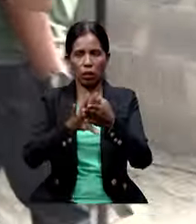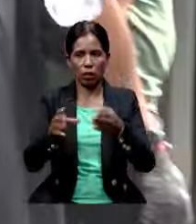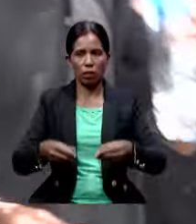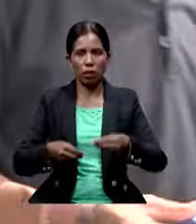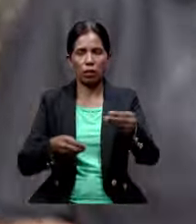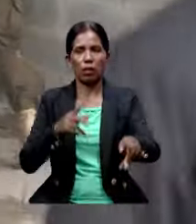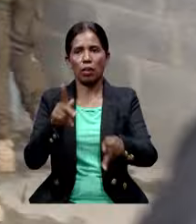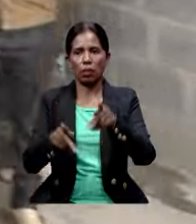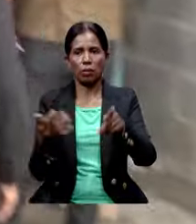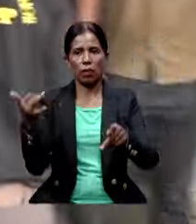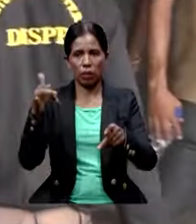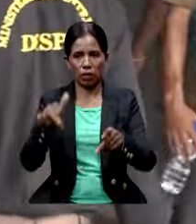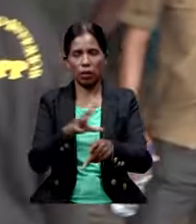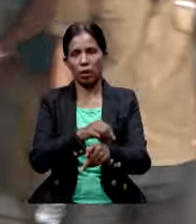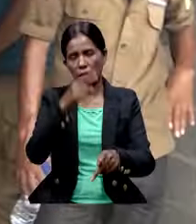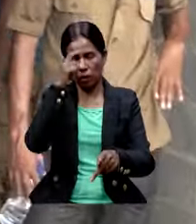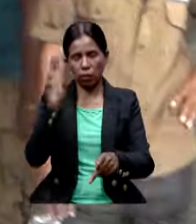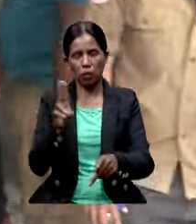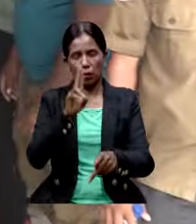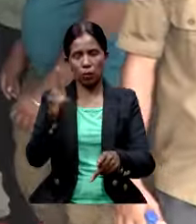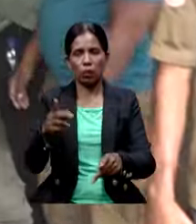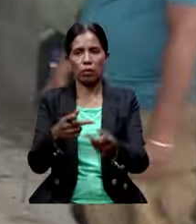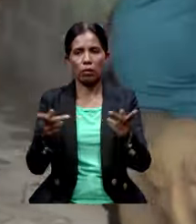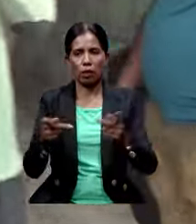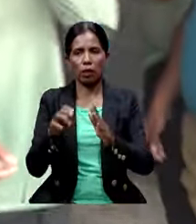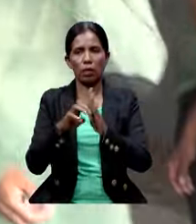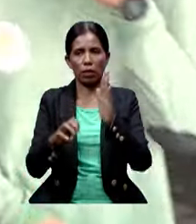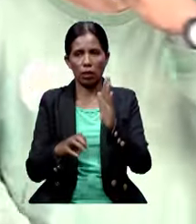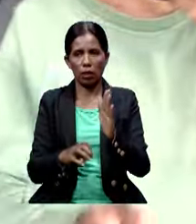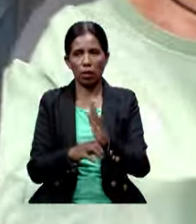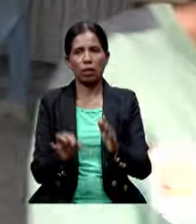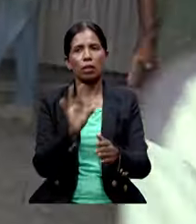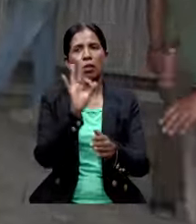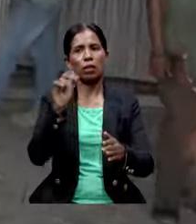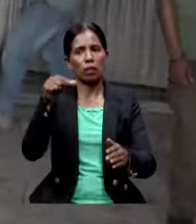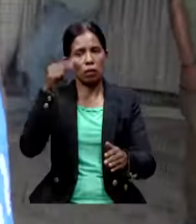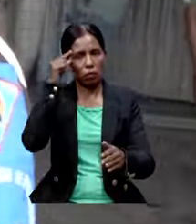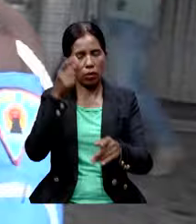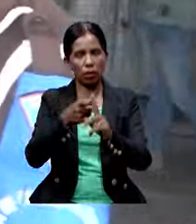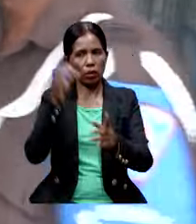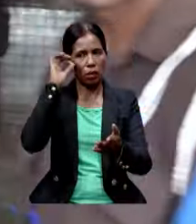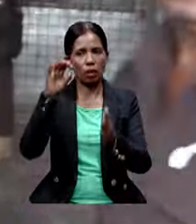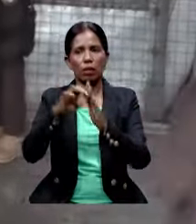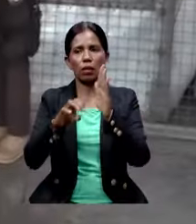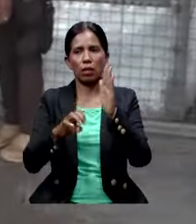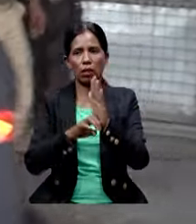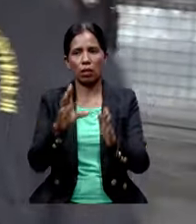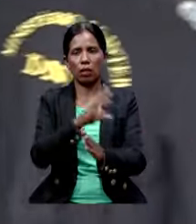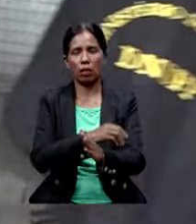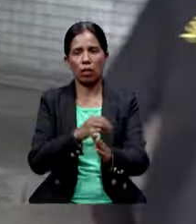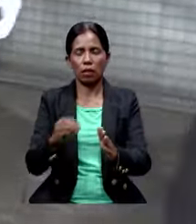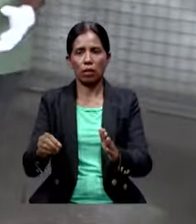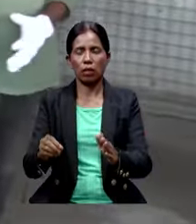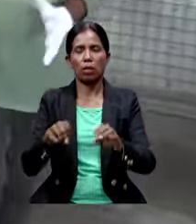ba negociante hirakne tamba oku para estado. Nune ia sexta ne governo lihusi secretário estado assunto toponímia